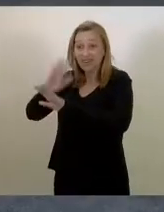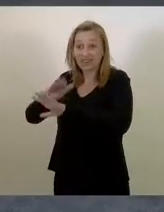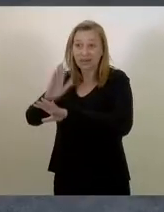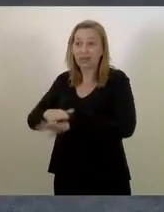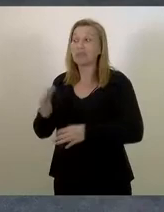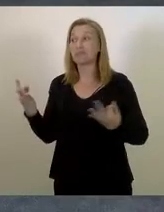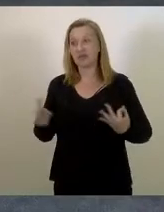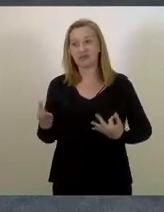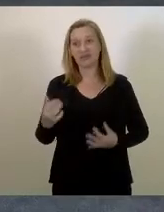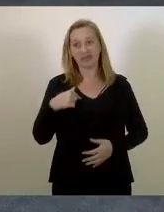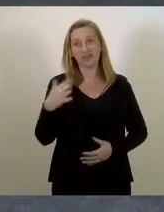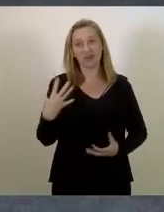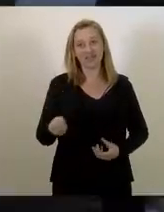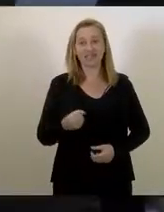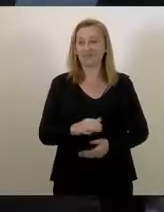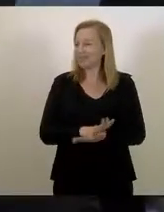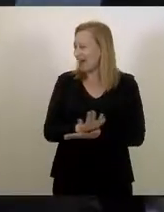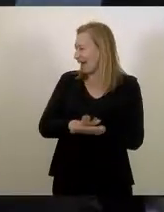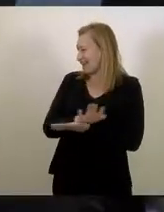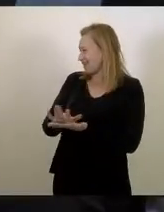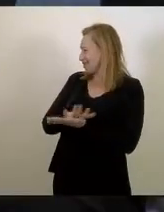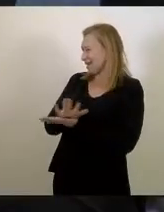aceito Nada mais